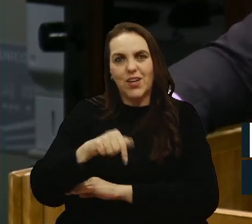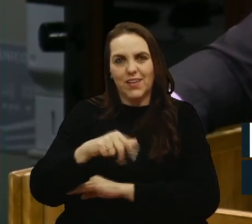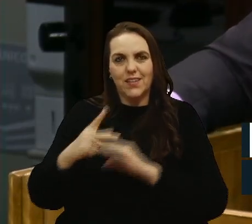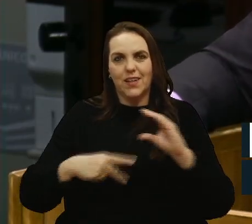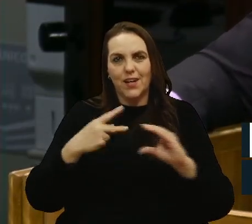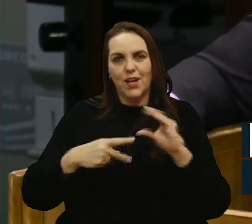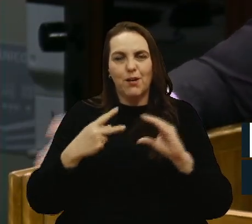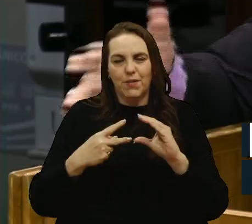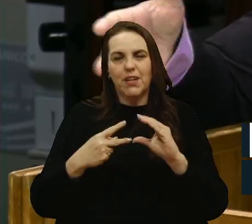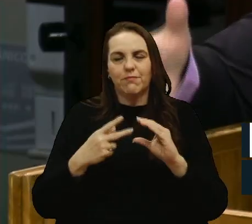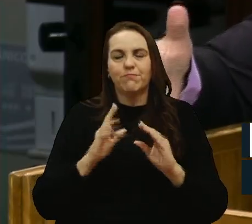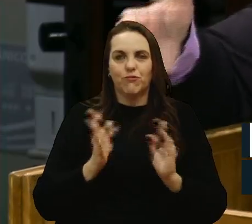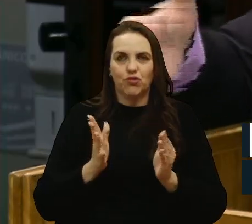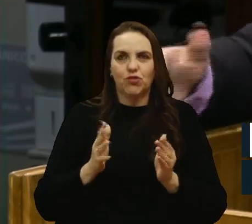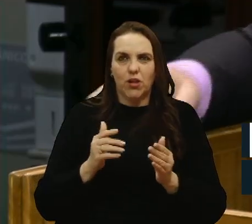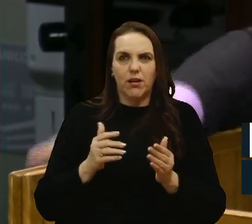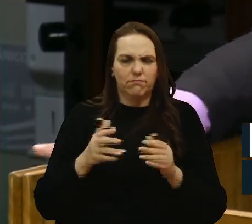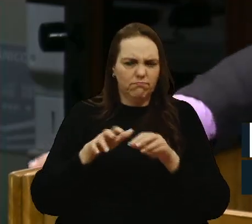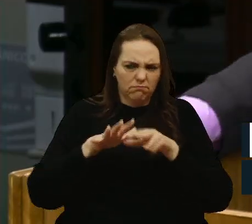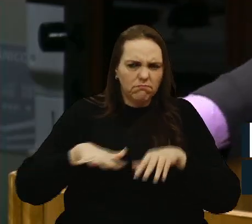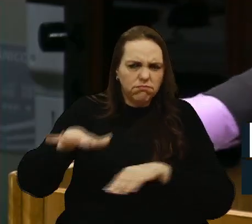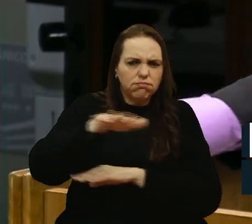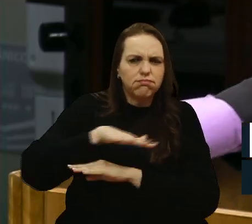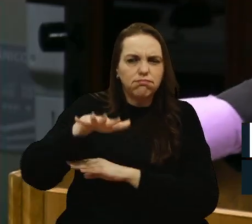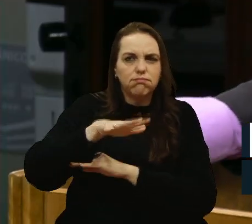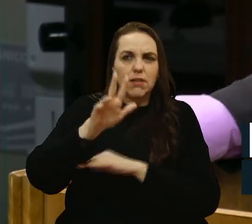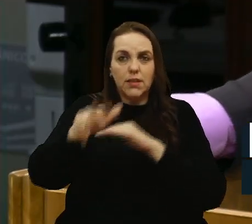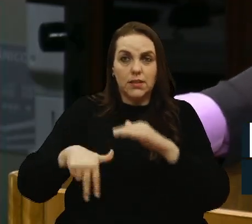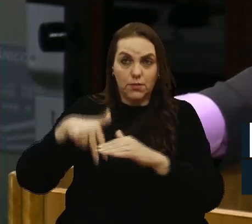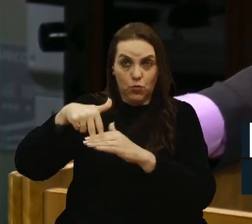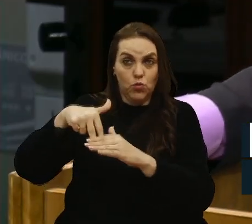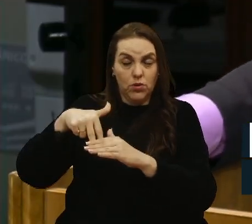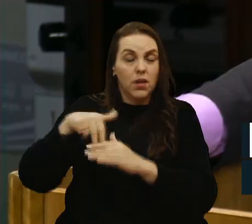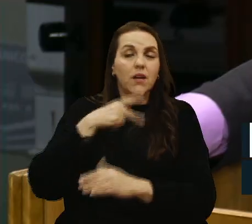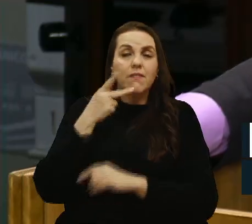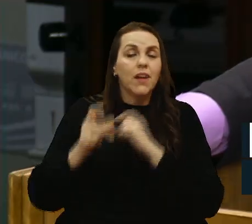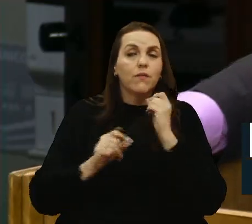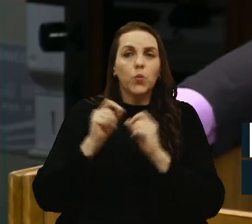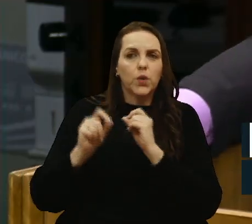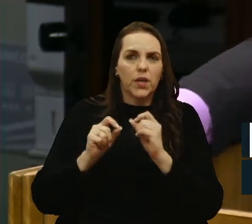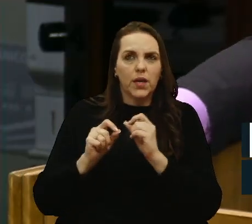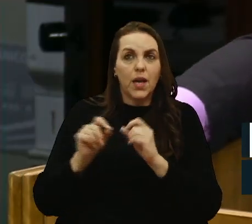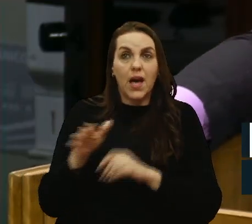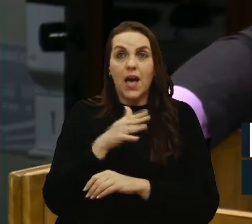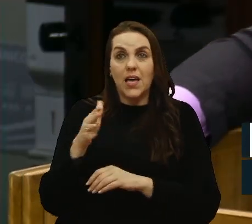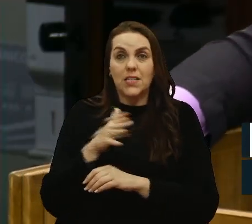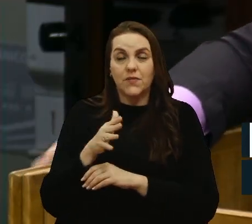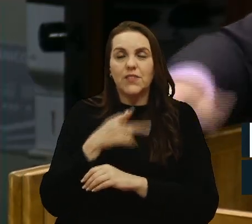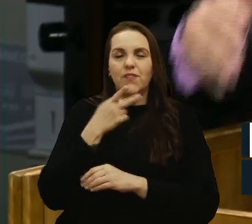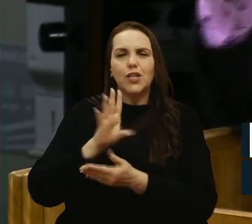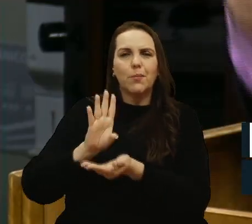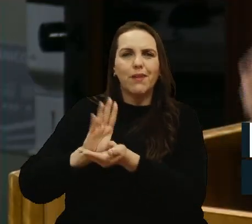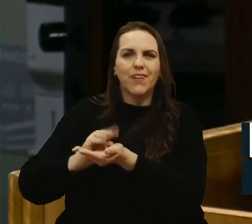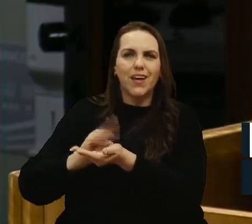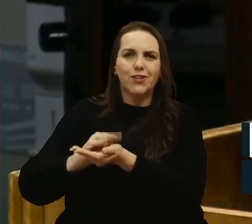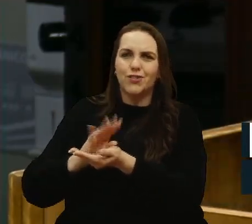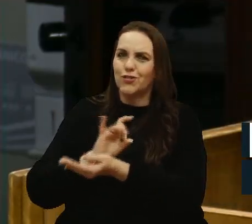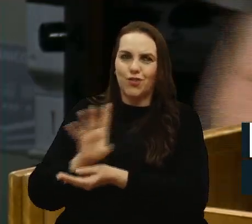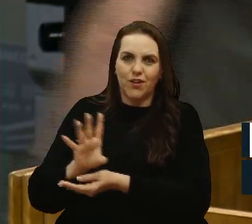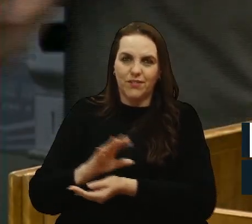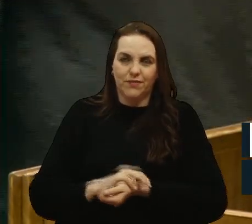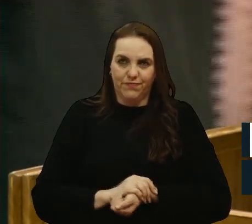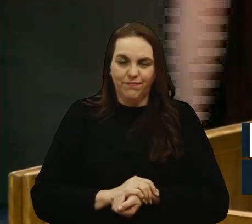que ocupou esse espaço e essa tribuna, e ele diz que algumas vezes a gente fala para os anais. E é importante